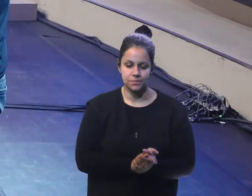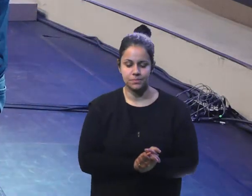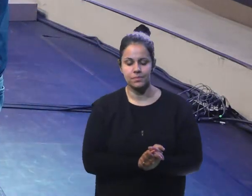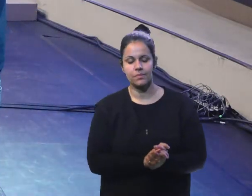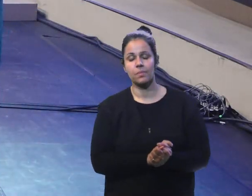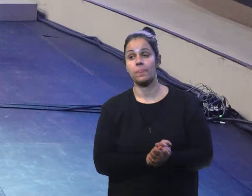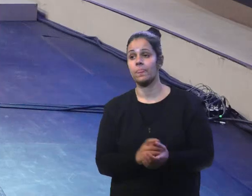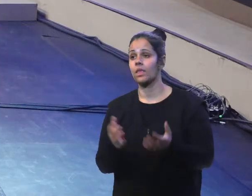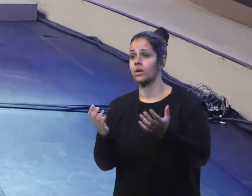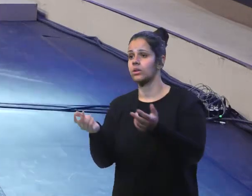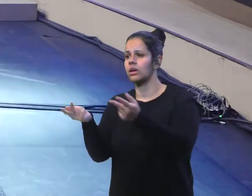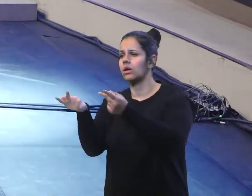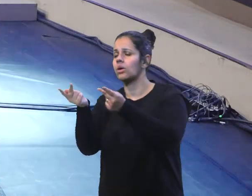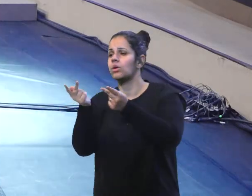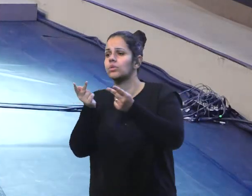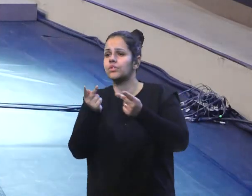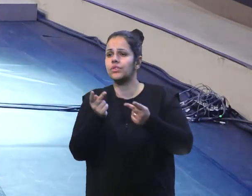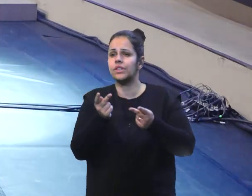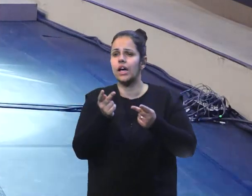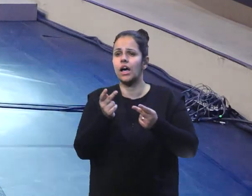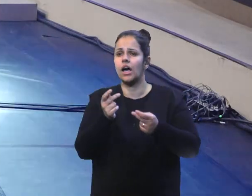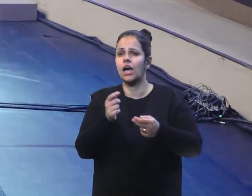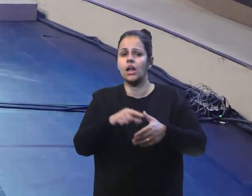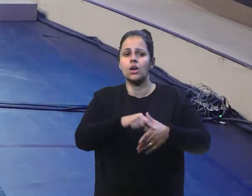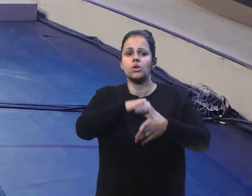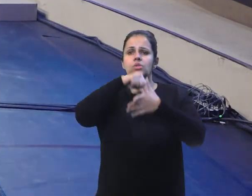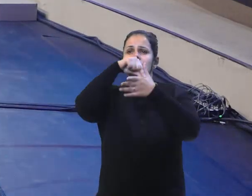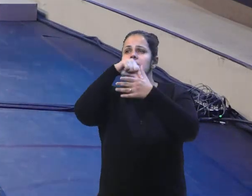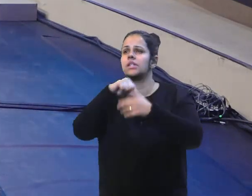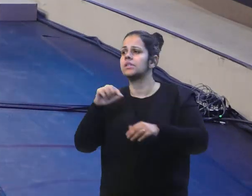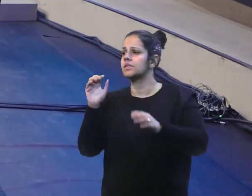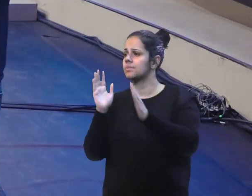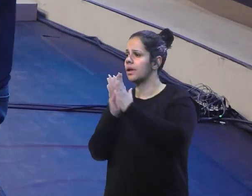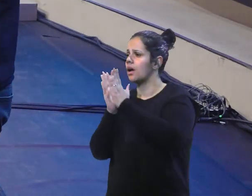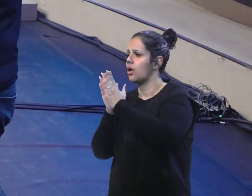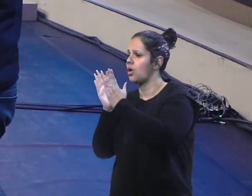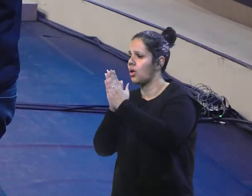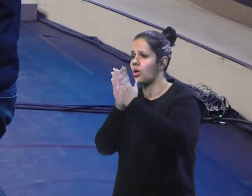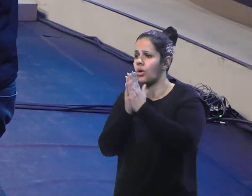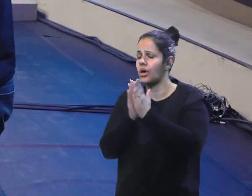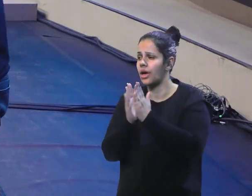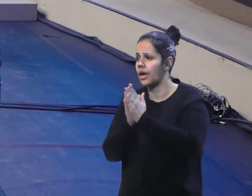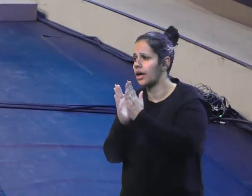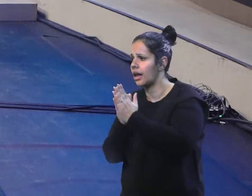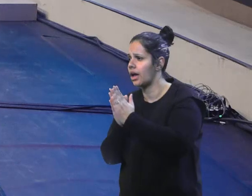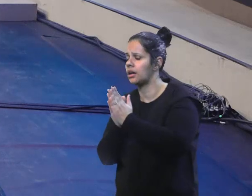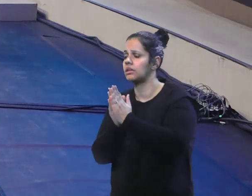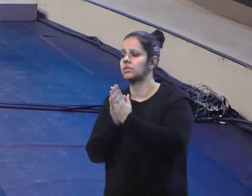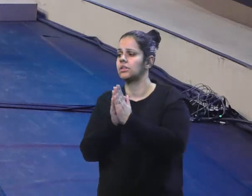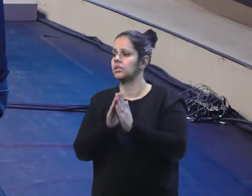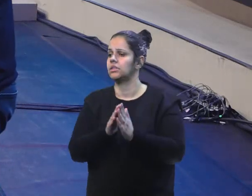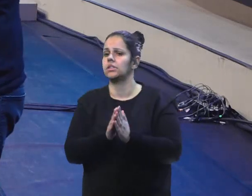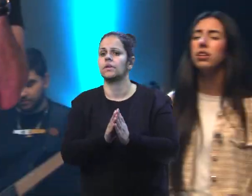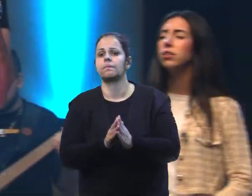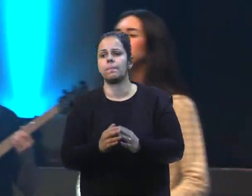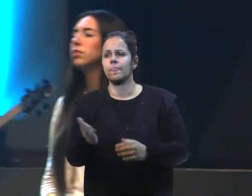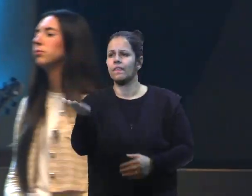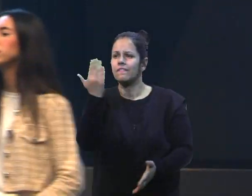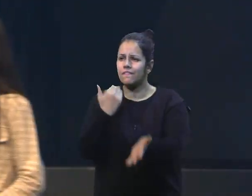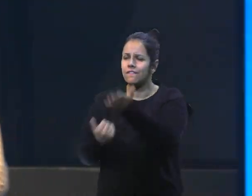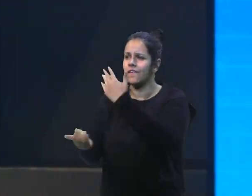Quero convidar os líderes que puderem vir aqui orar, os coordenadores, enfim. Vem aqui